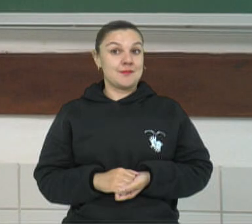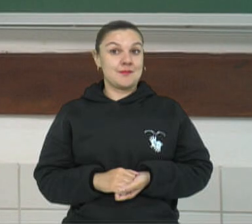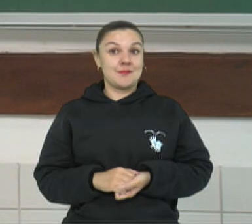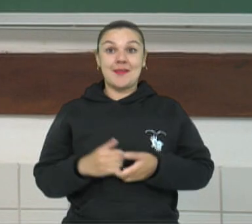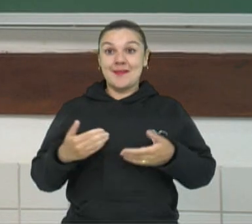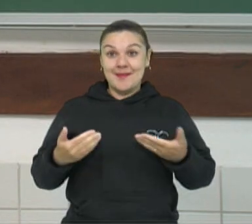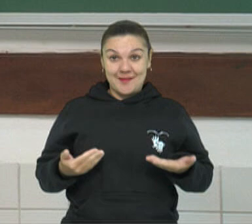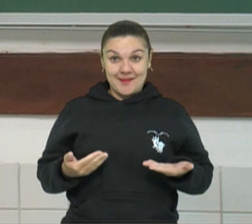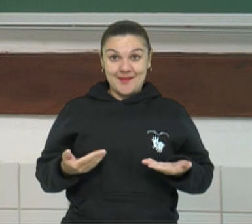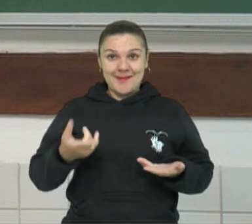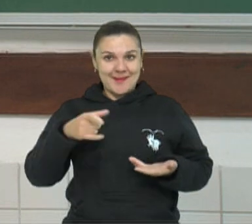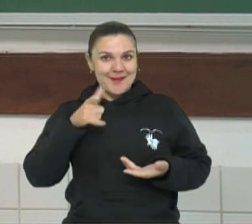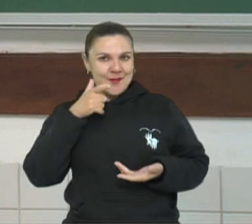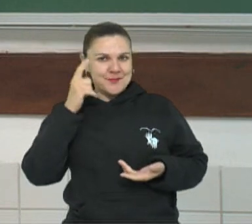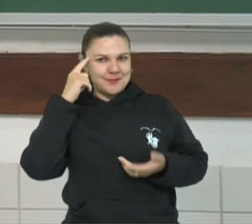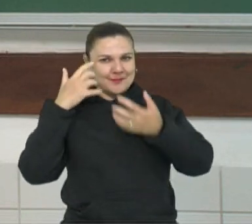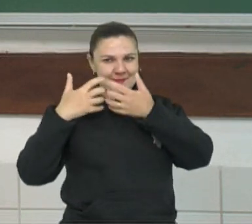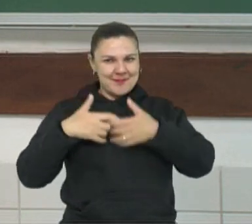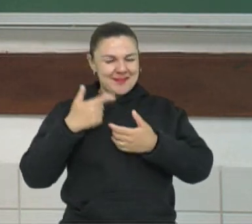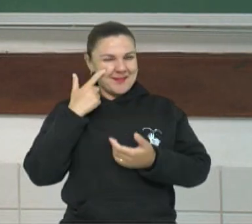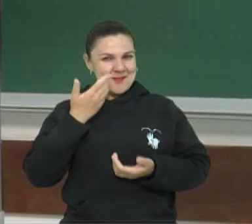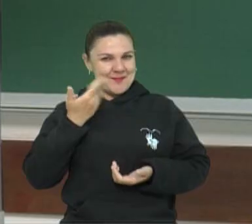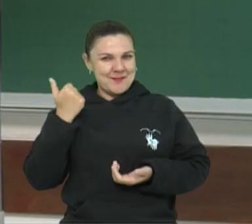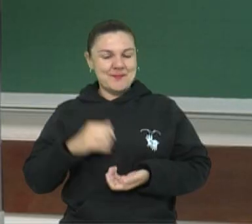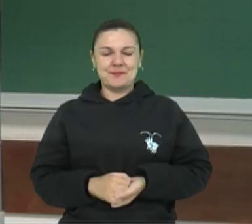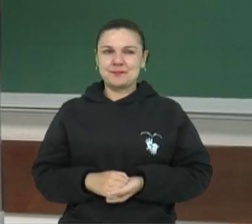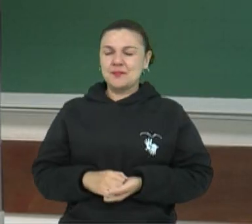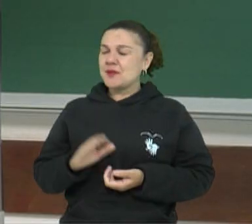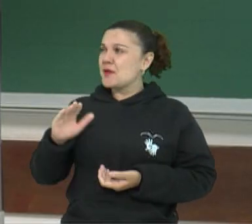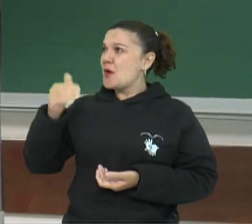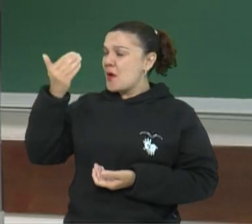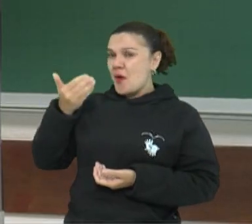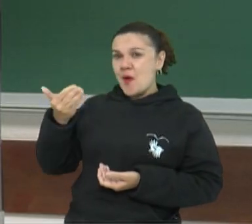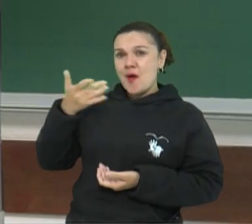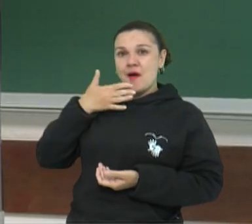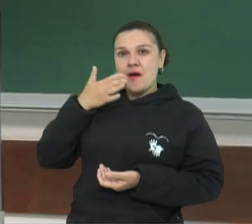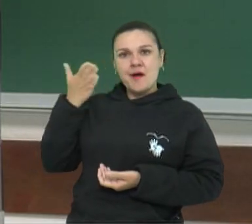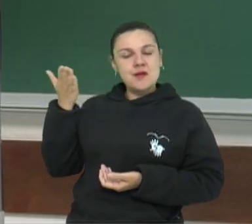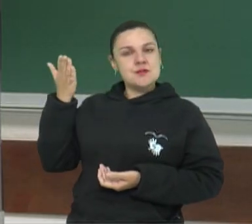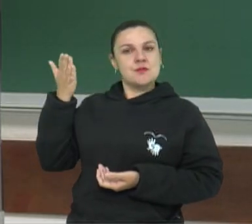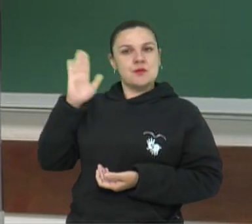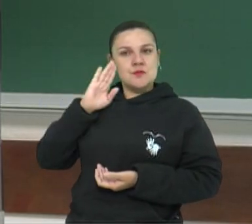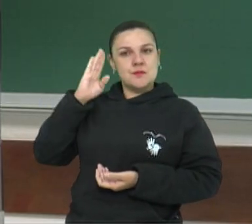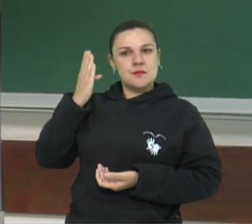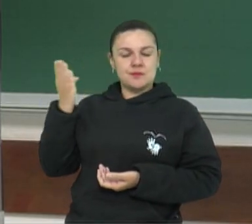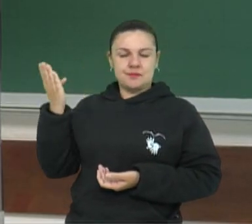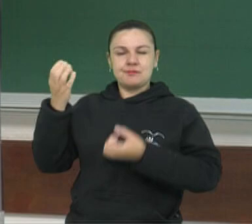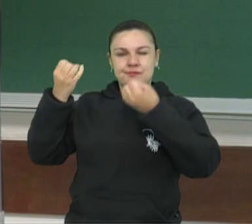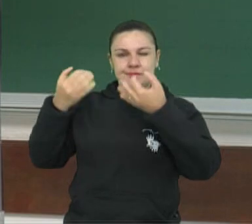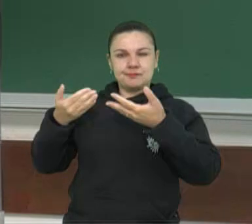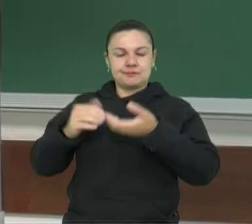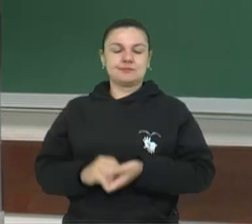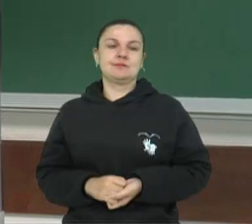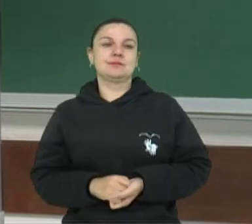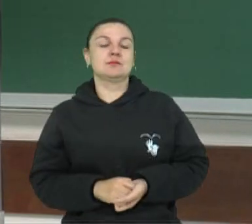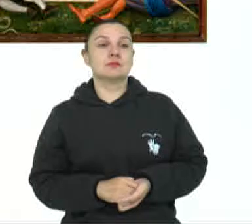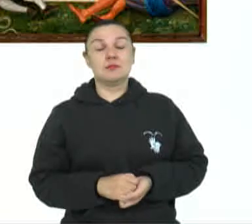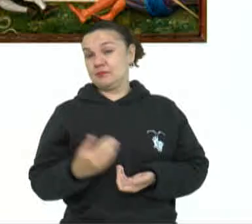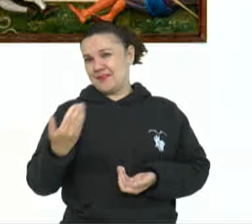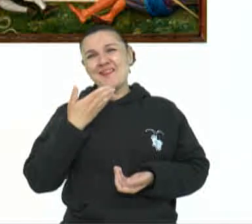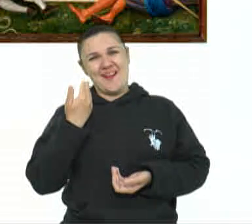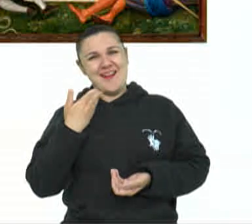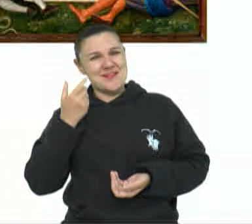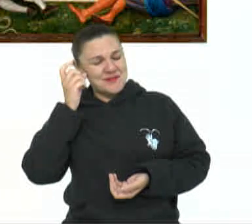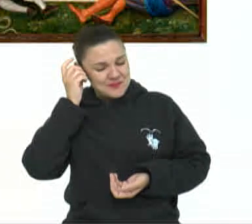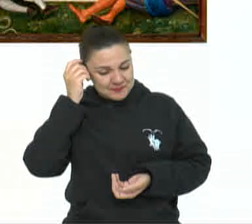E aí, galera, conseguiu pensar? Vamos lá? Quais são as cores, então, que predominam? Explique. Essa é fácil,